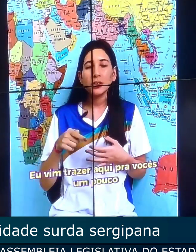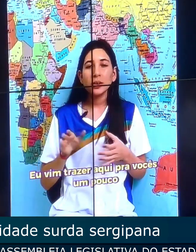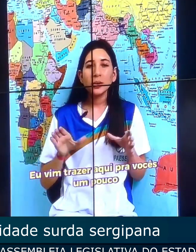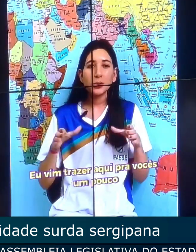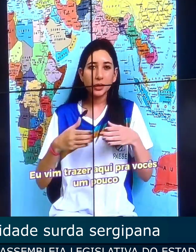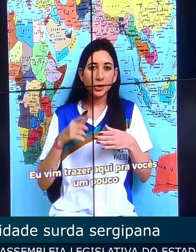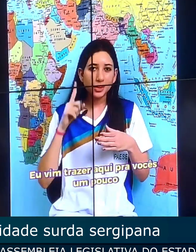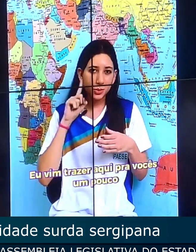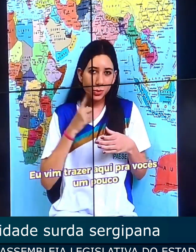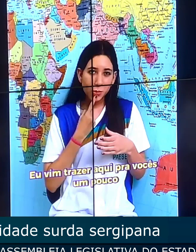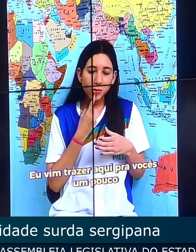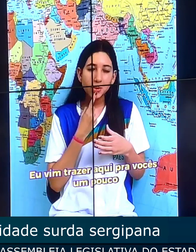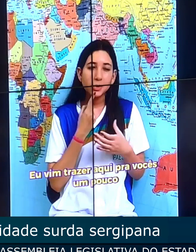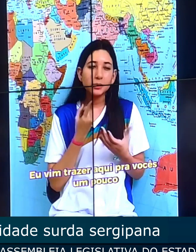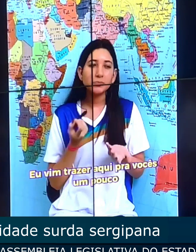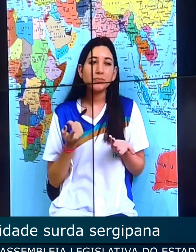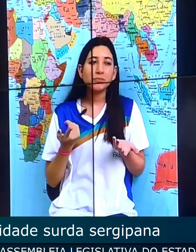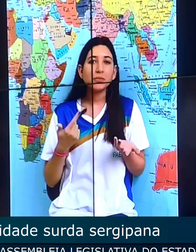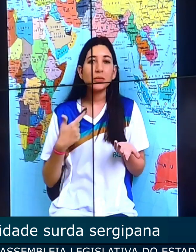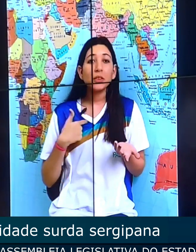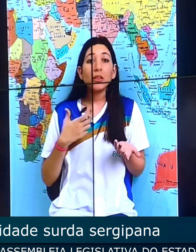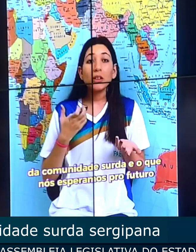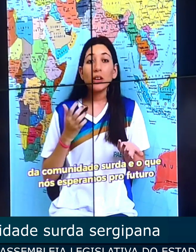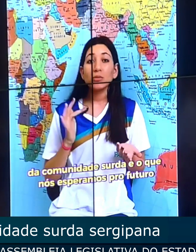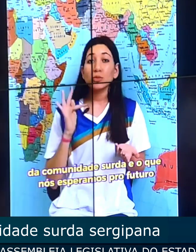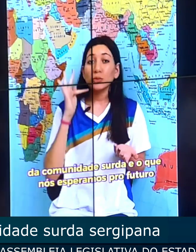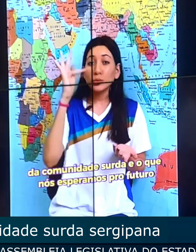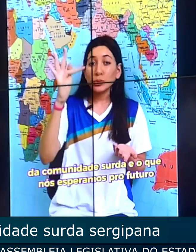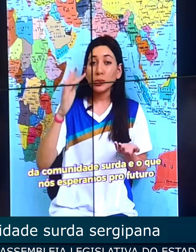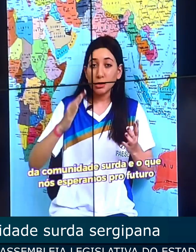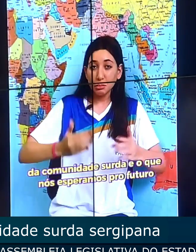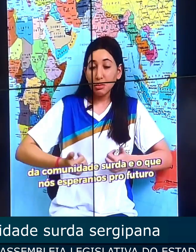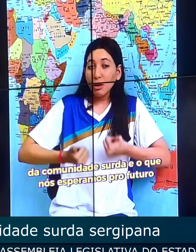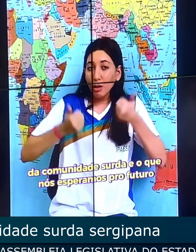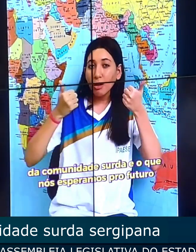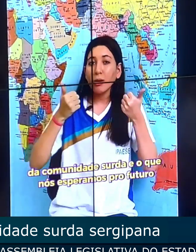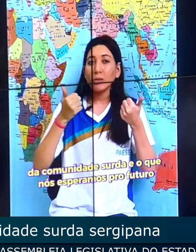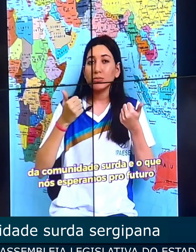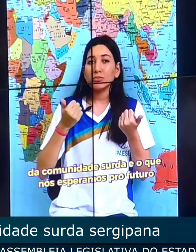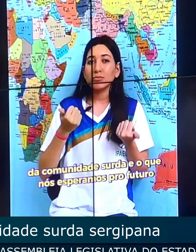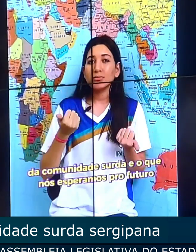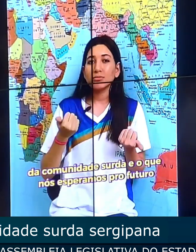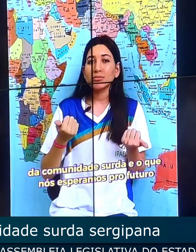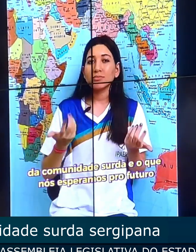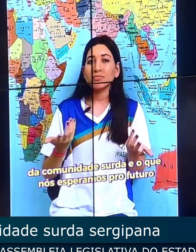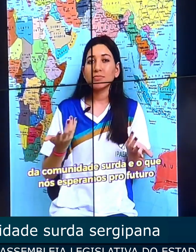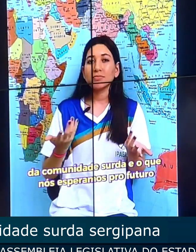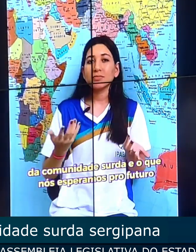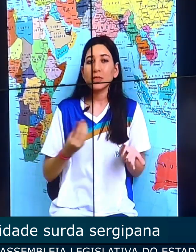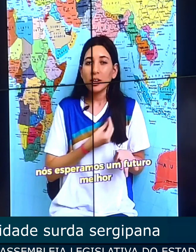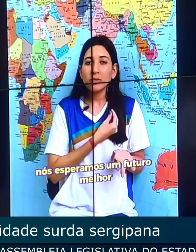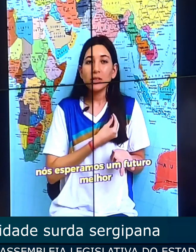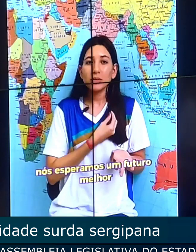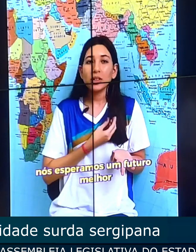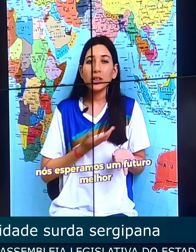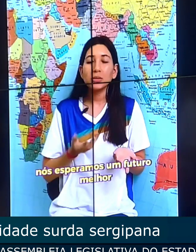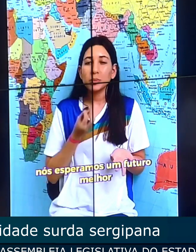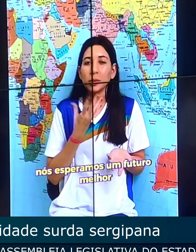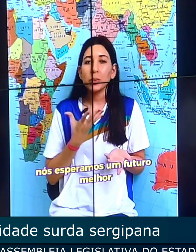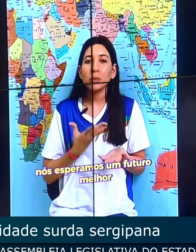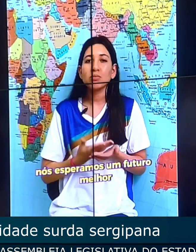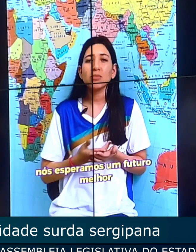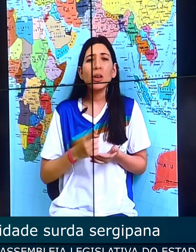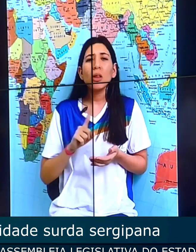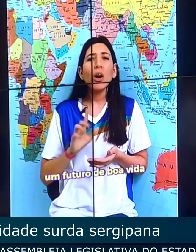E eu vim trazer aqui para vocês um pouco da comunidade surda e o que nós esperamos para o futuro. Nós esperamos um